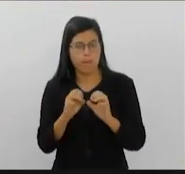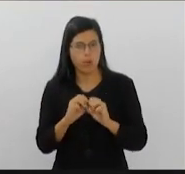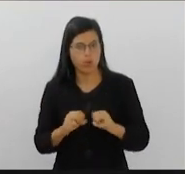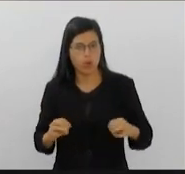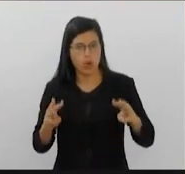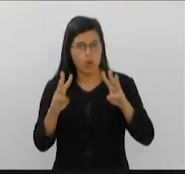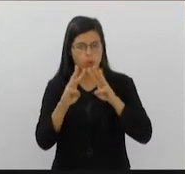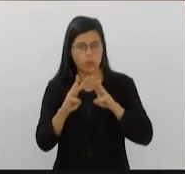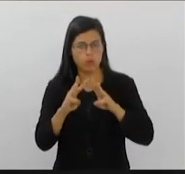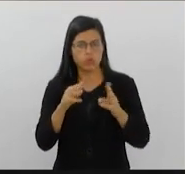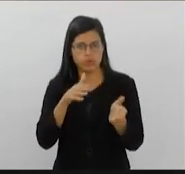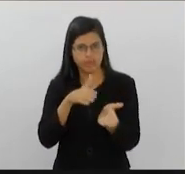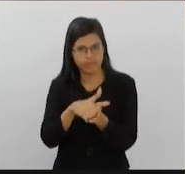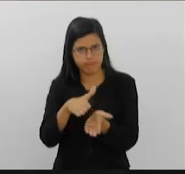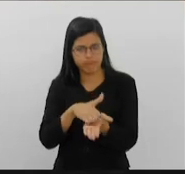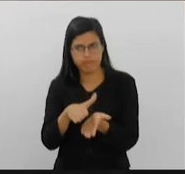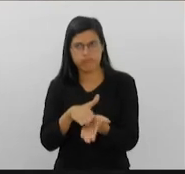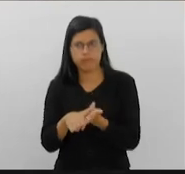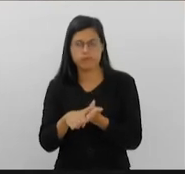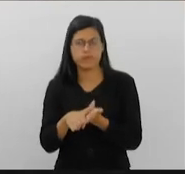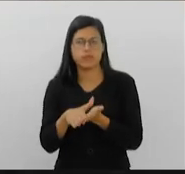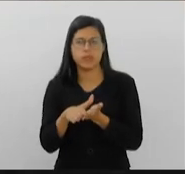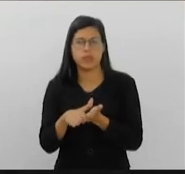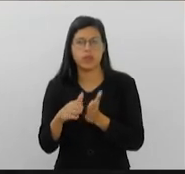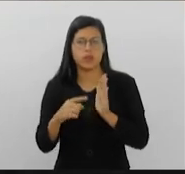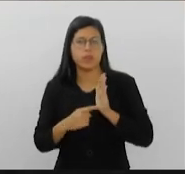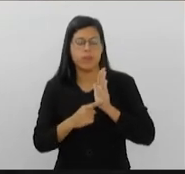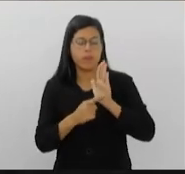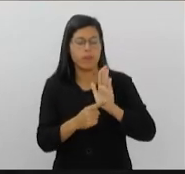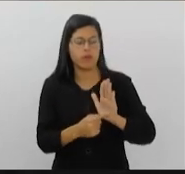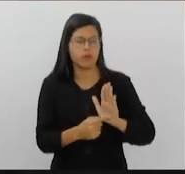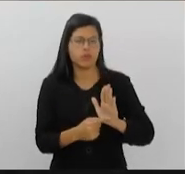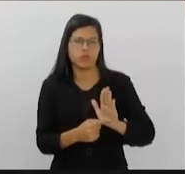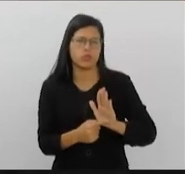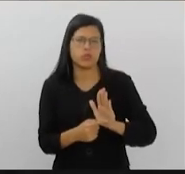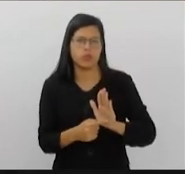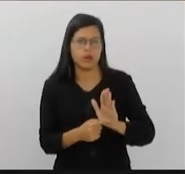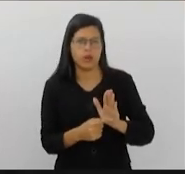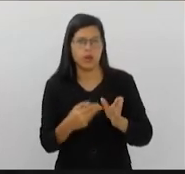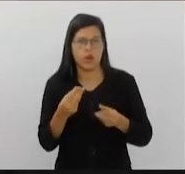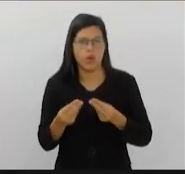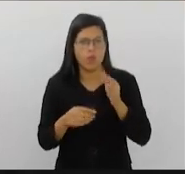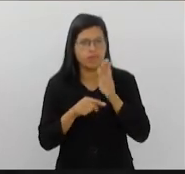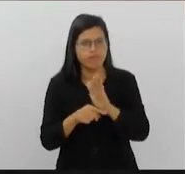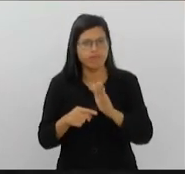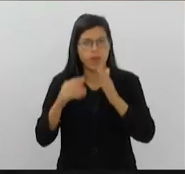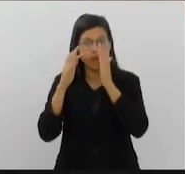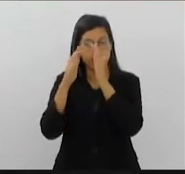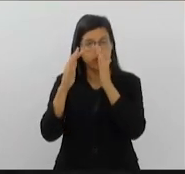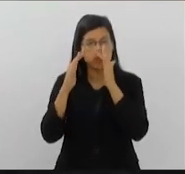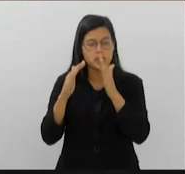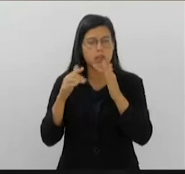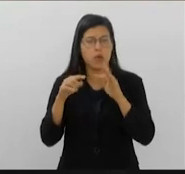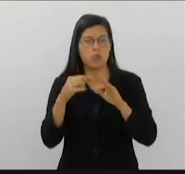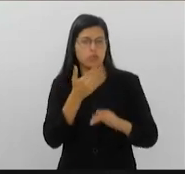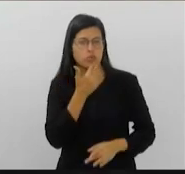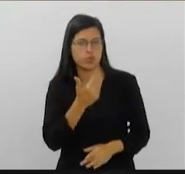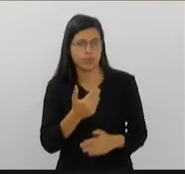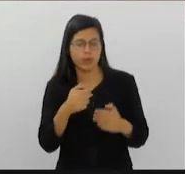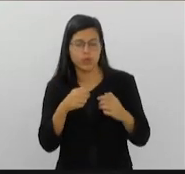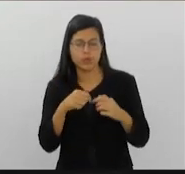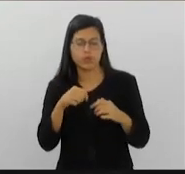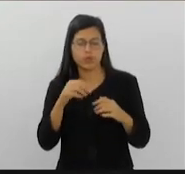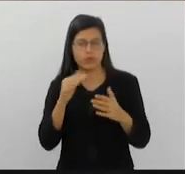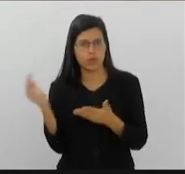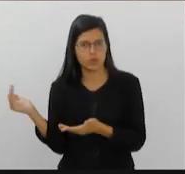numa grande publicação que reflete a contribuição, as reflexões, as reivindicações das juventudes